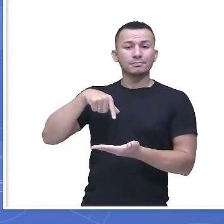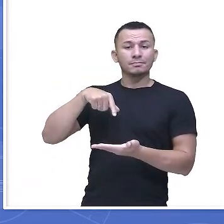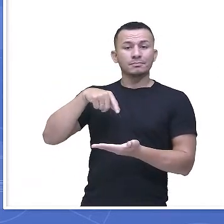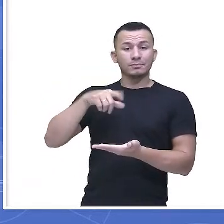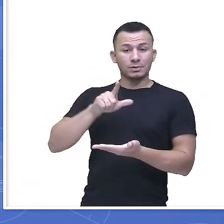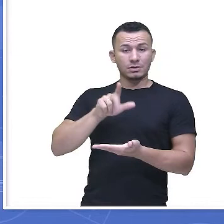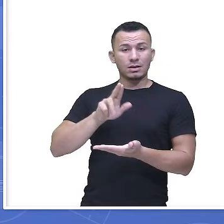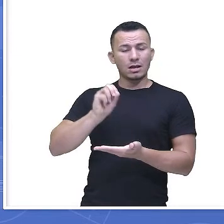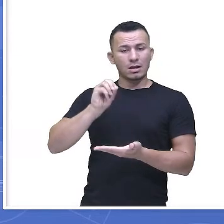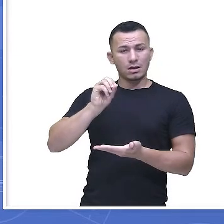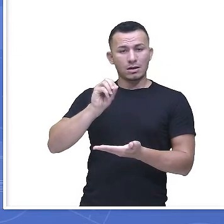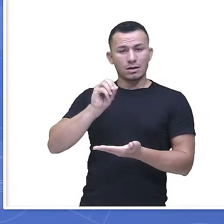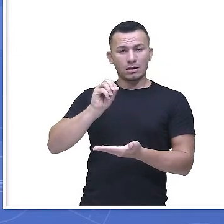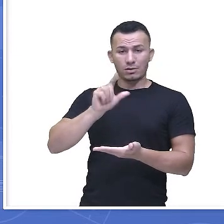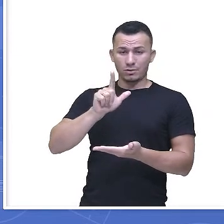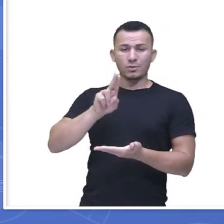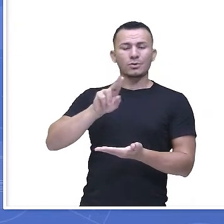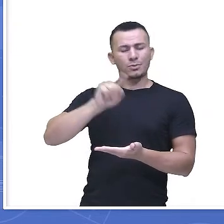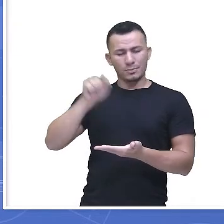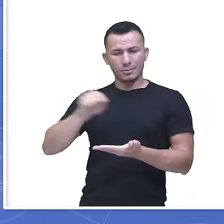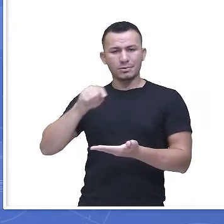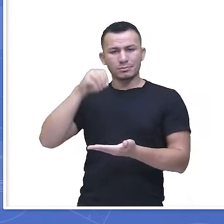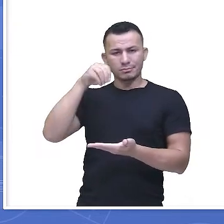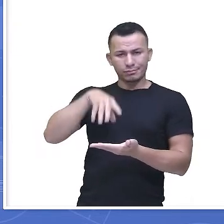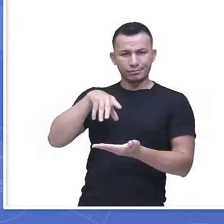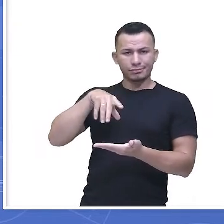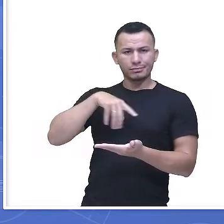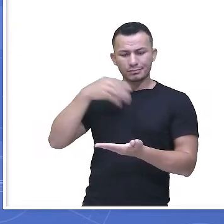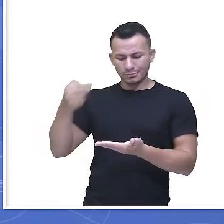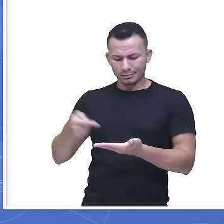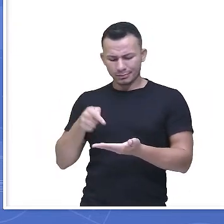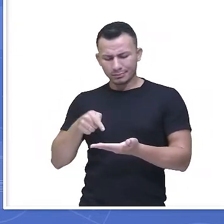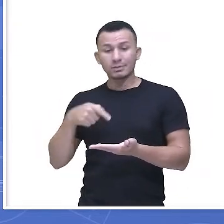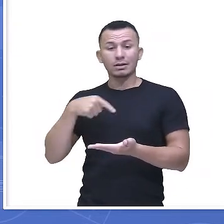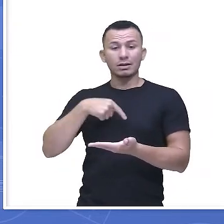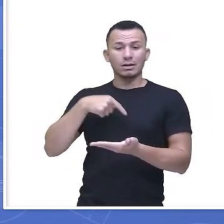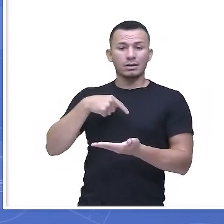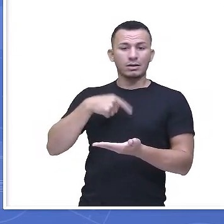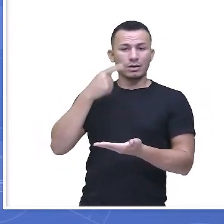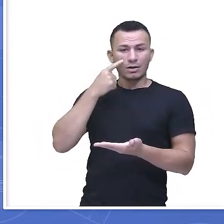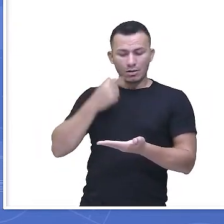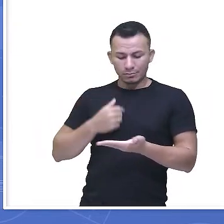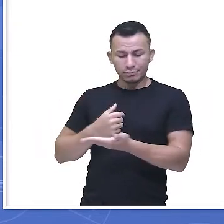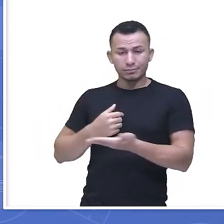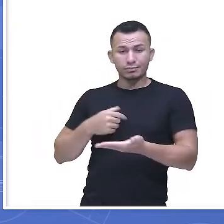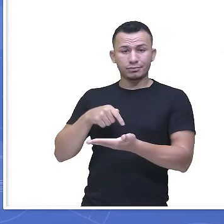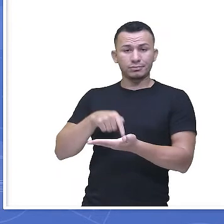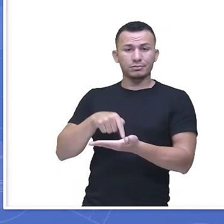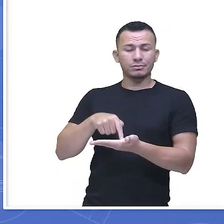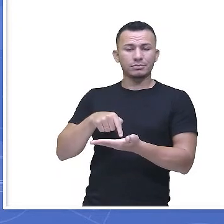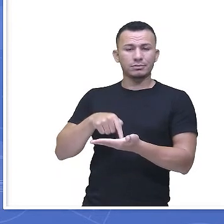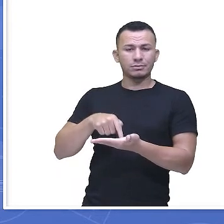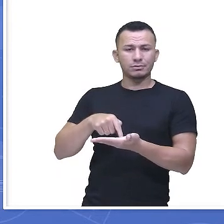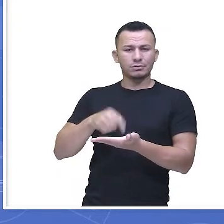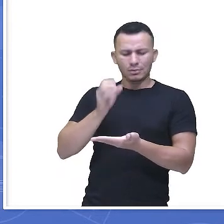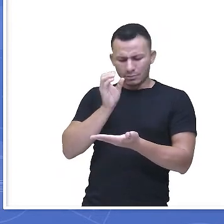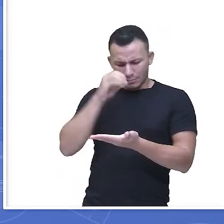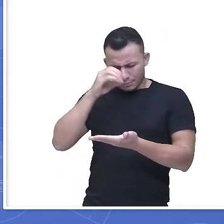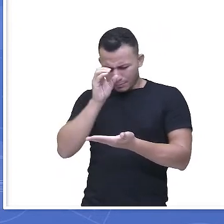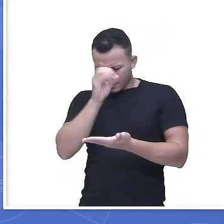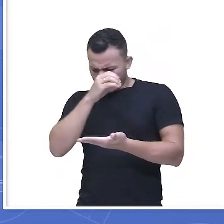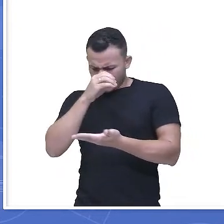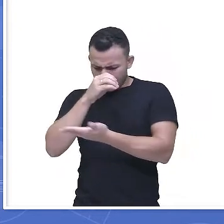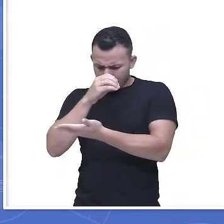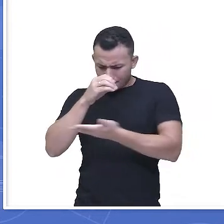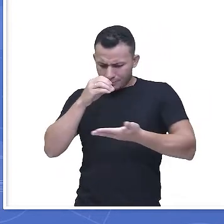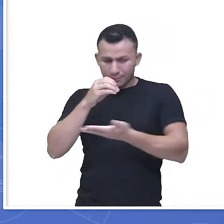passa a luz, você vai ter aqui, ó, ele passando aqui a luz, e aqui você